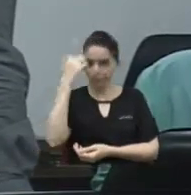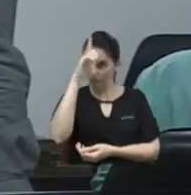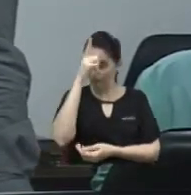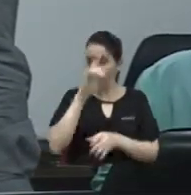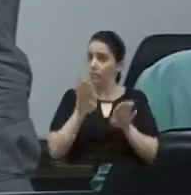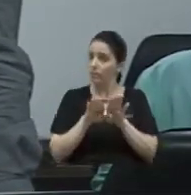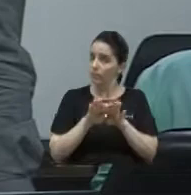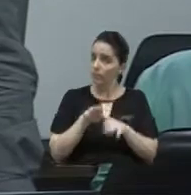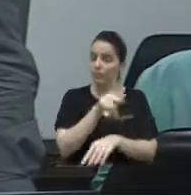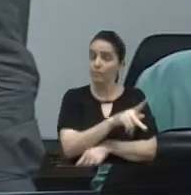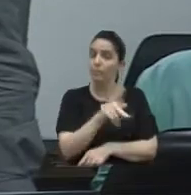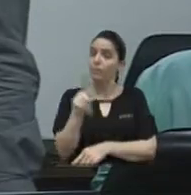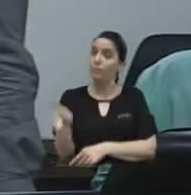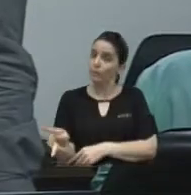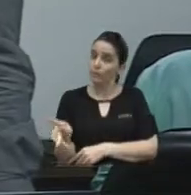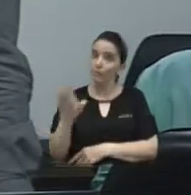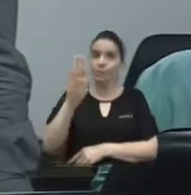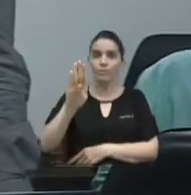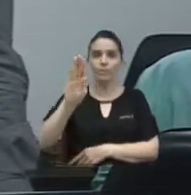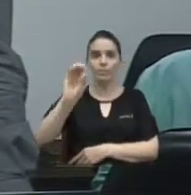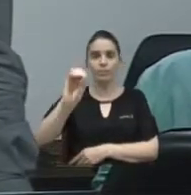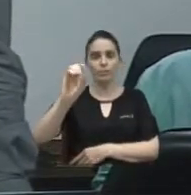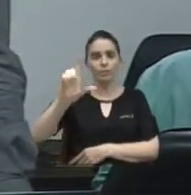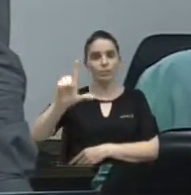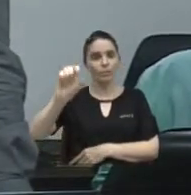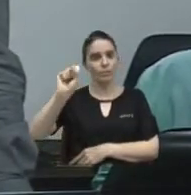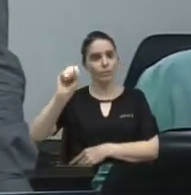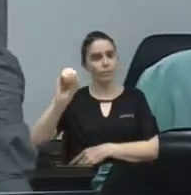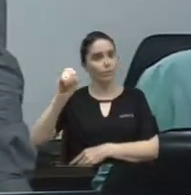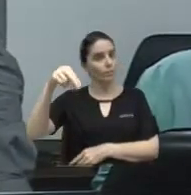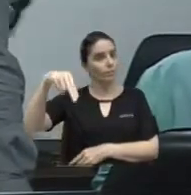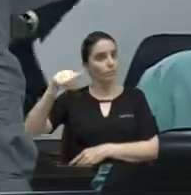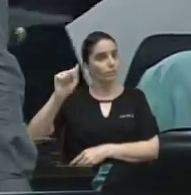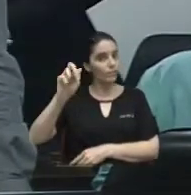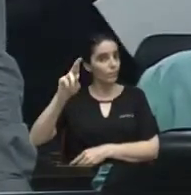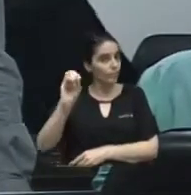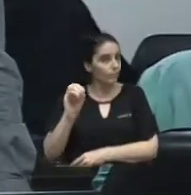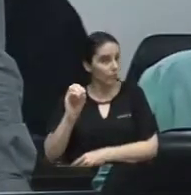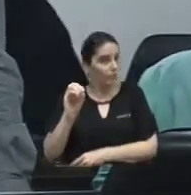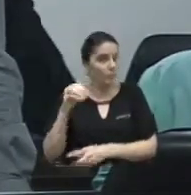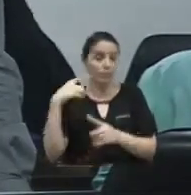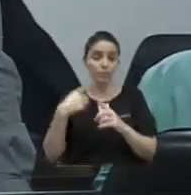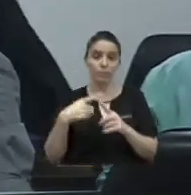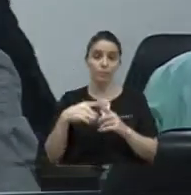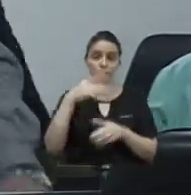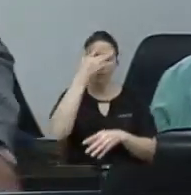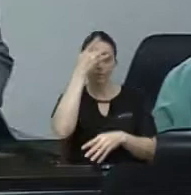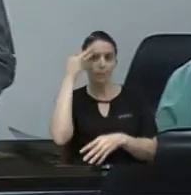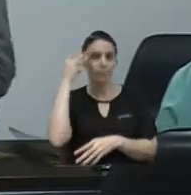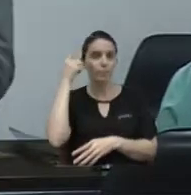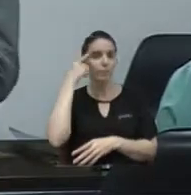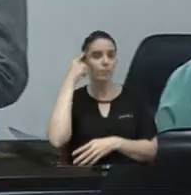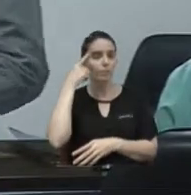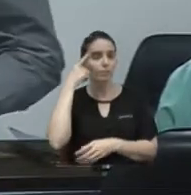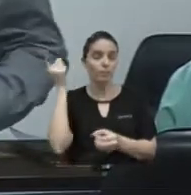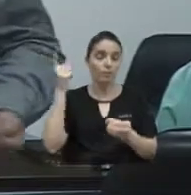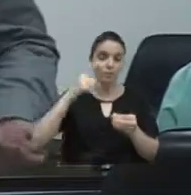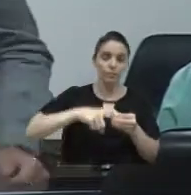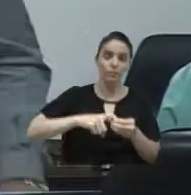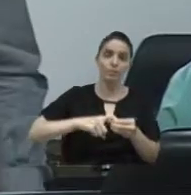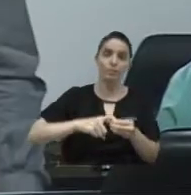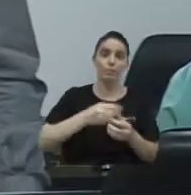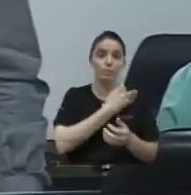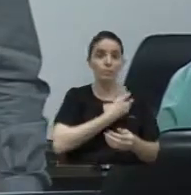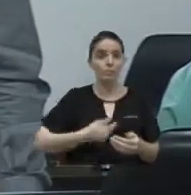as pesquisas, porque pessoas têm pensado que voltar à ditadura ou aquela forma de governo